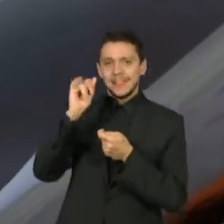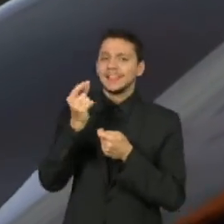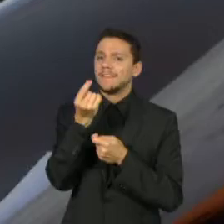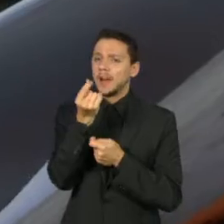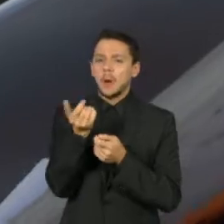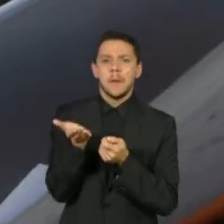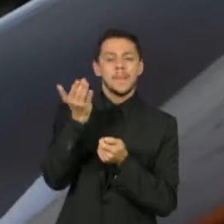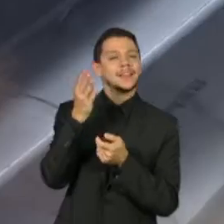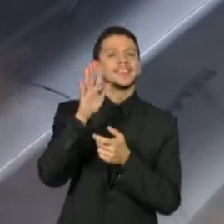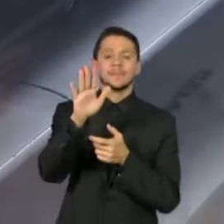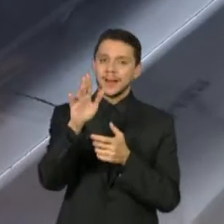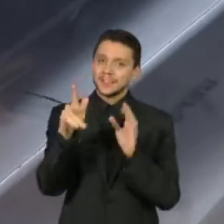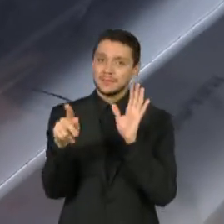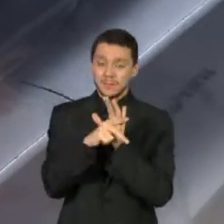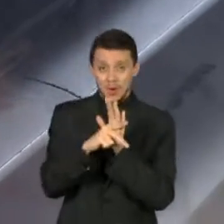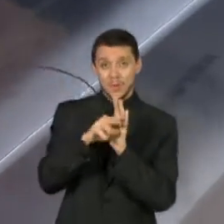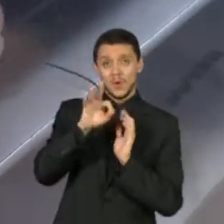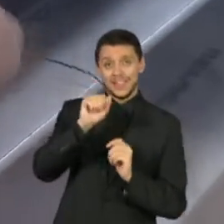voltou aos 2 dígitos,